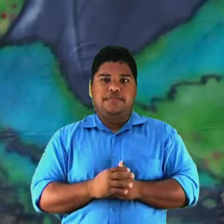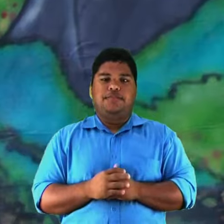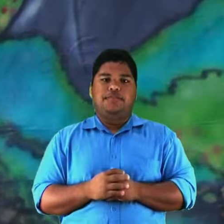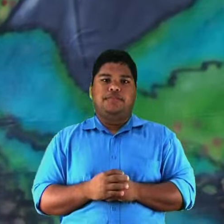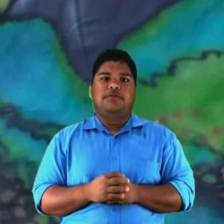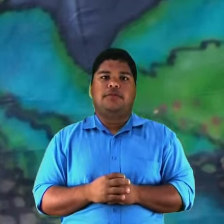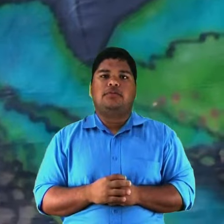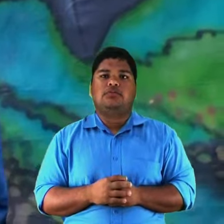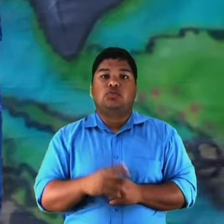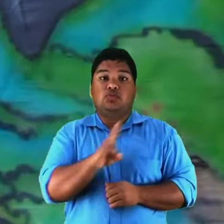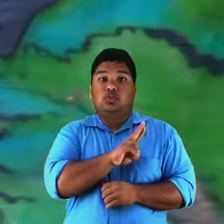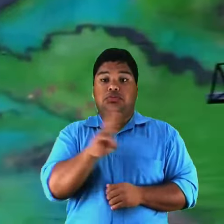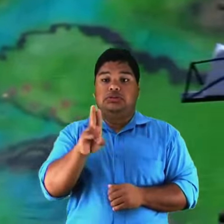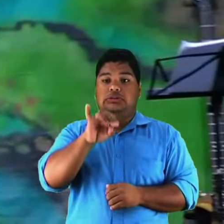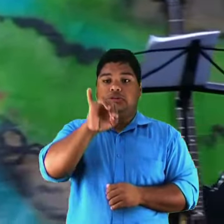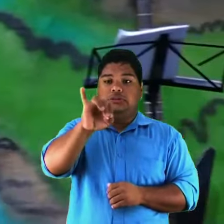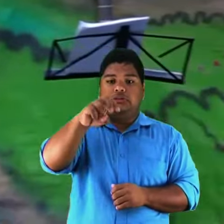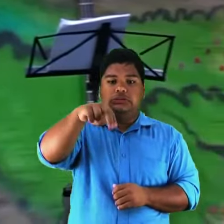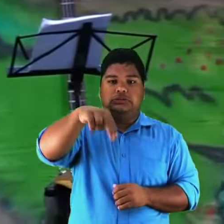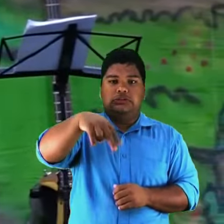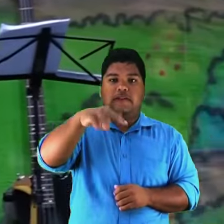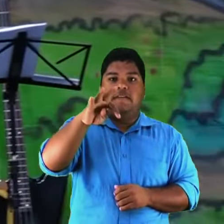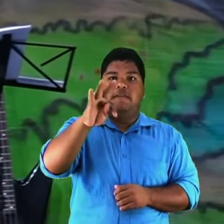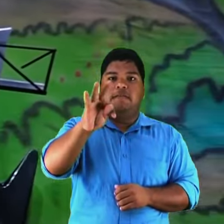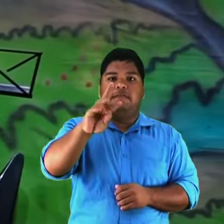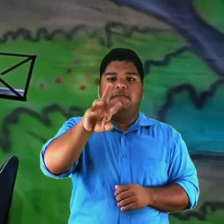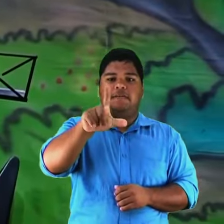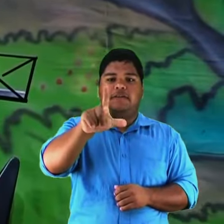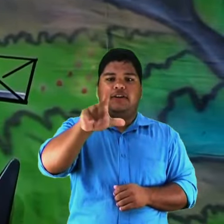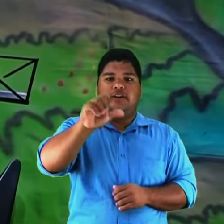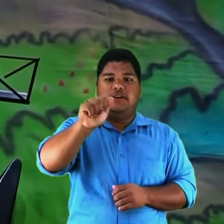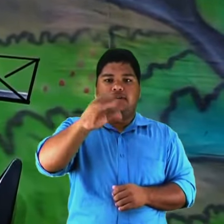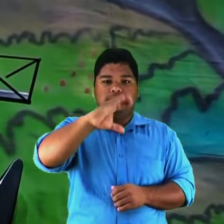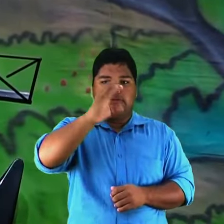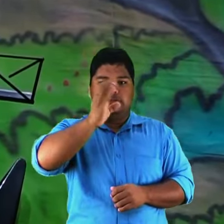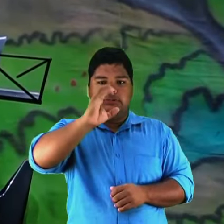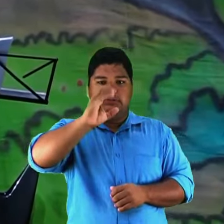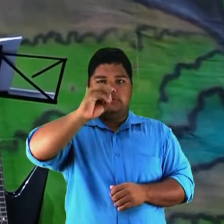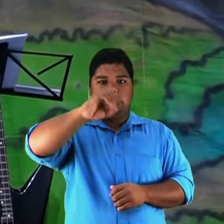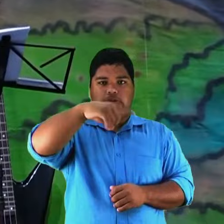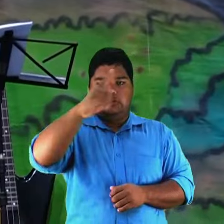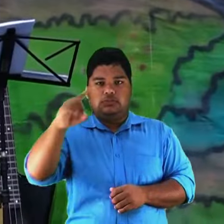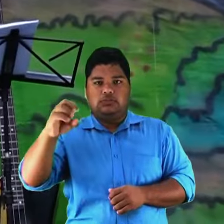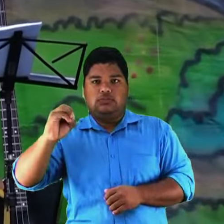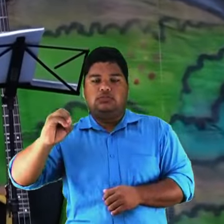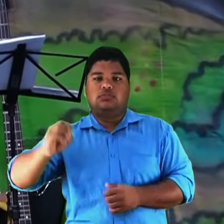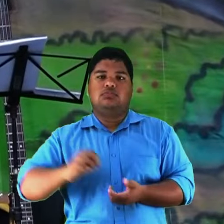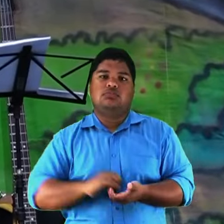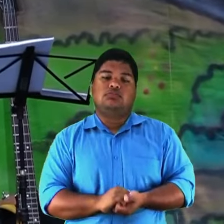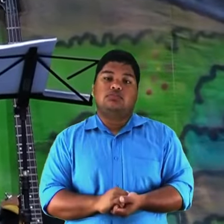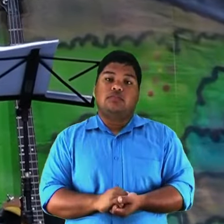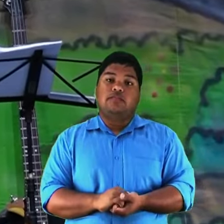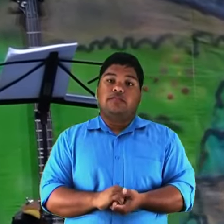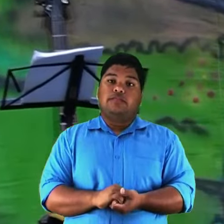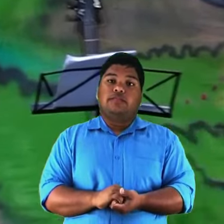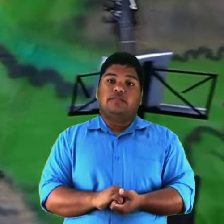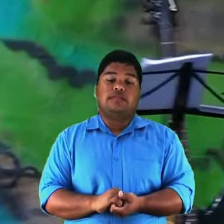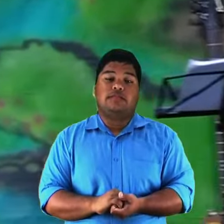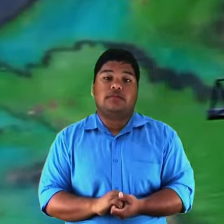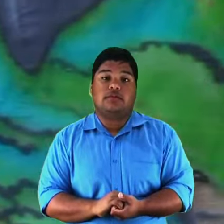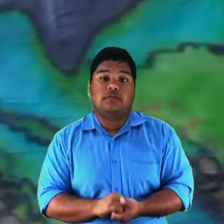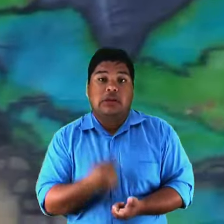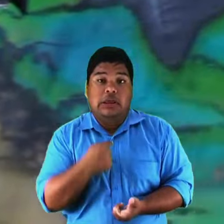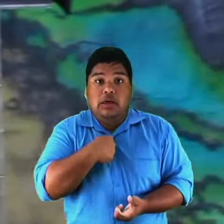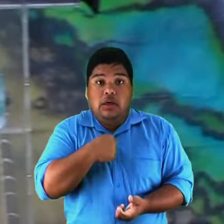inflação. A inflação corrói o dinheiro, corrói o valor do dinheiro. Eu lembro